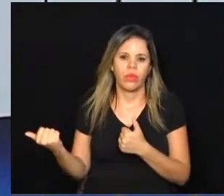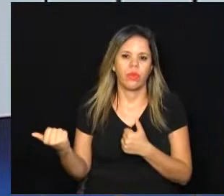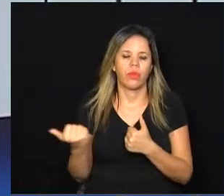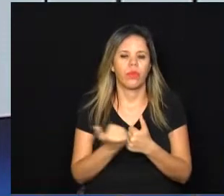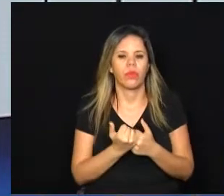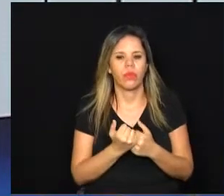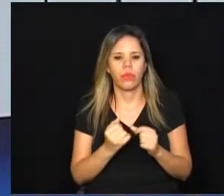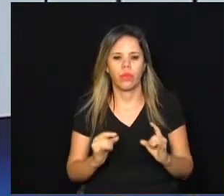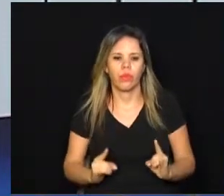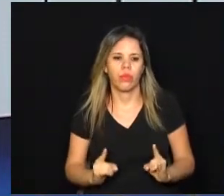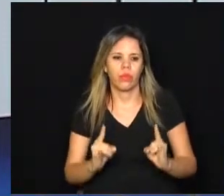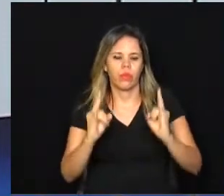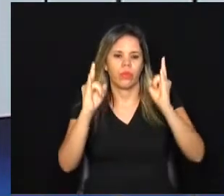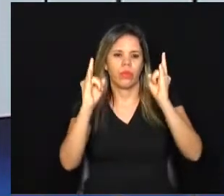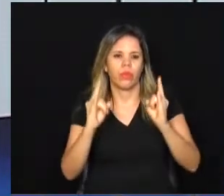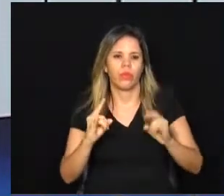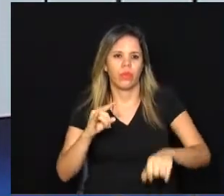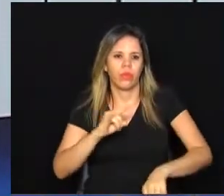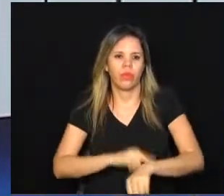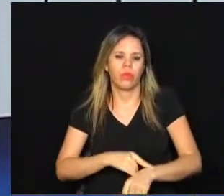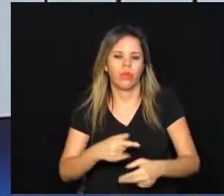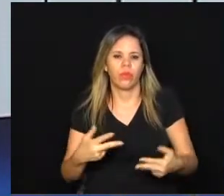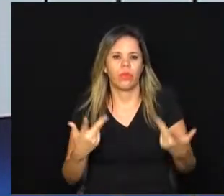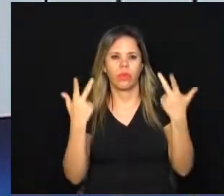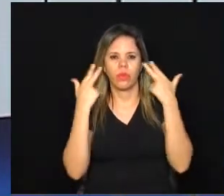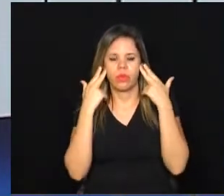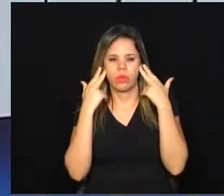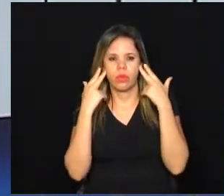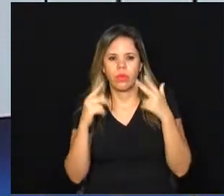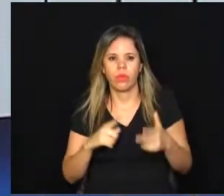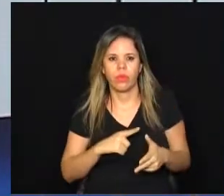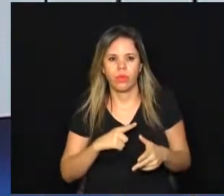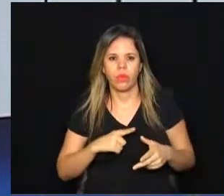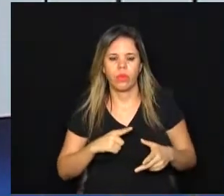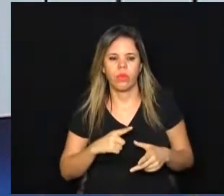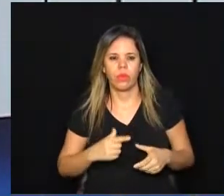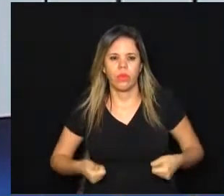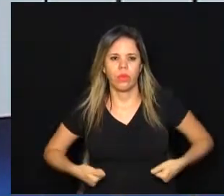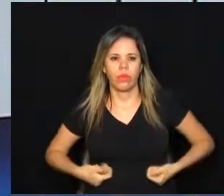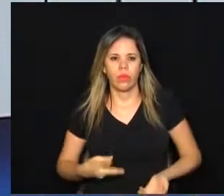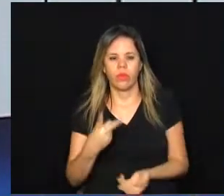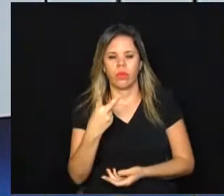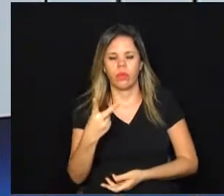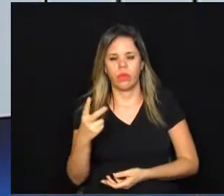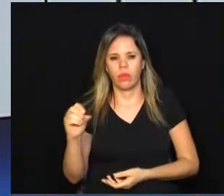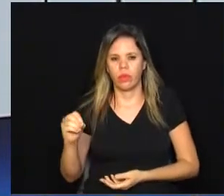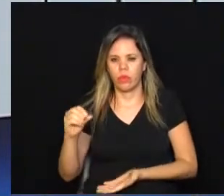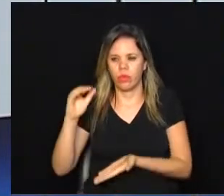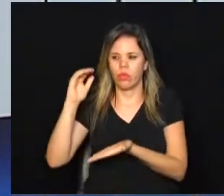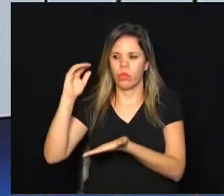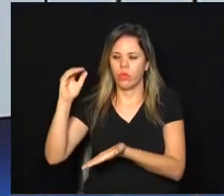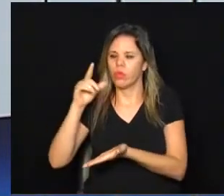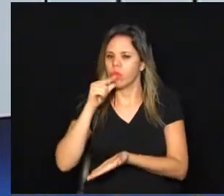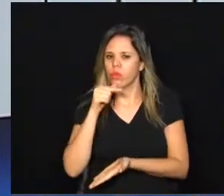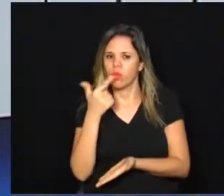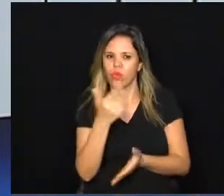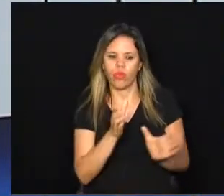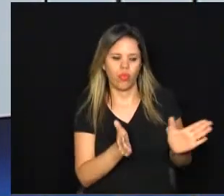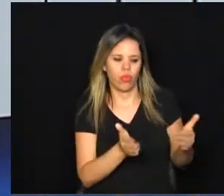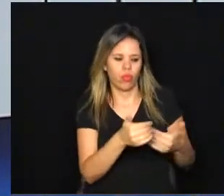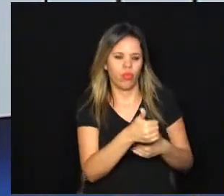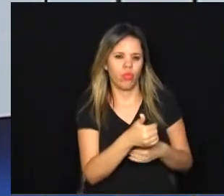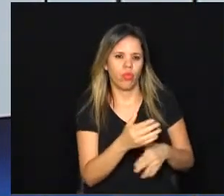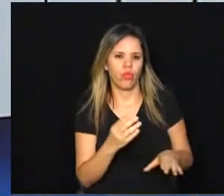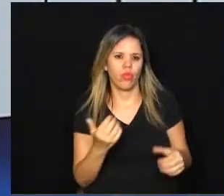prédios públicos de vasos sanitários comuns, que tem um gasto médio de 20 litros de água, por uma caixa acoplada,